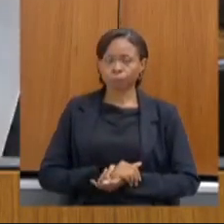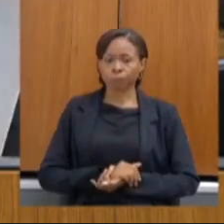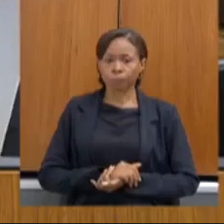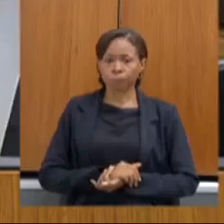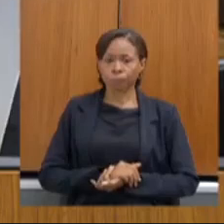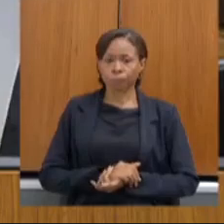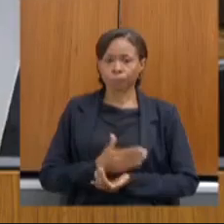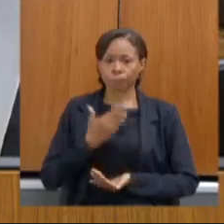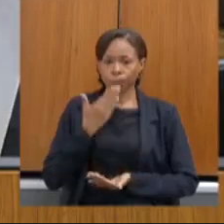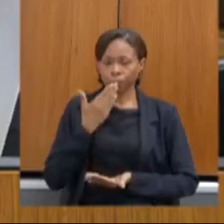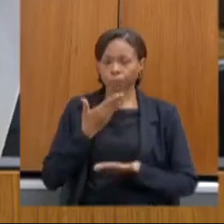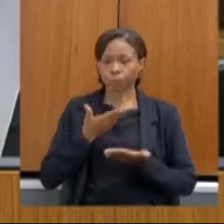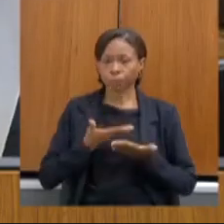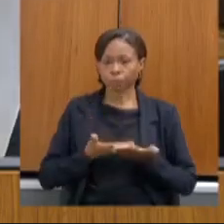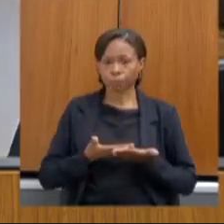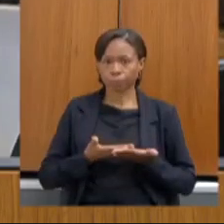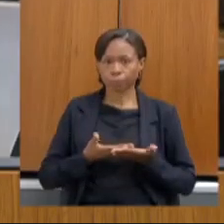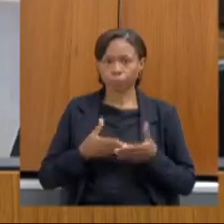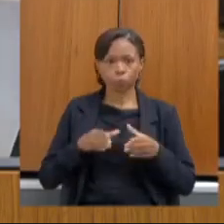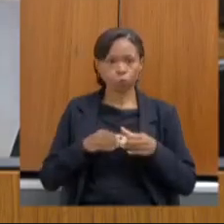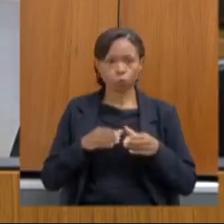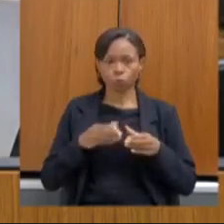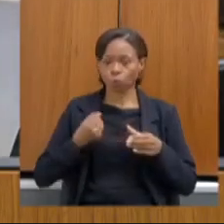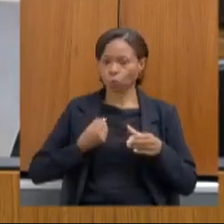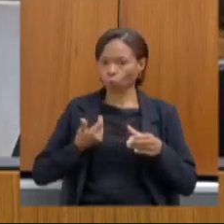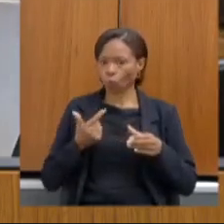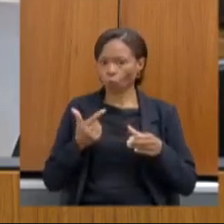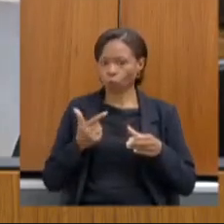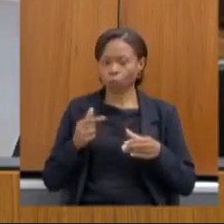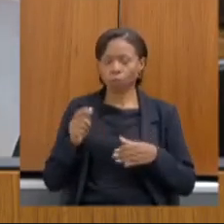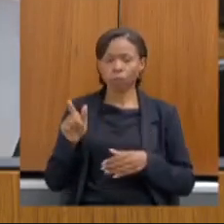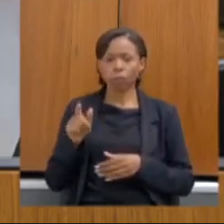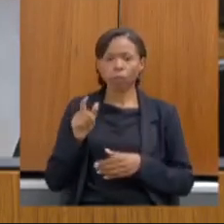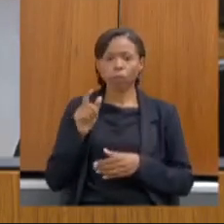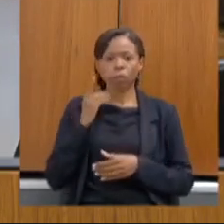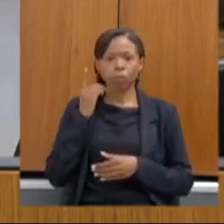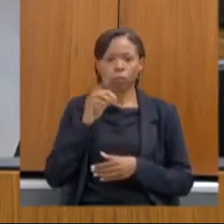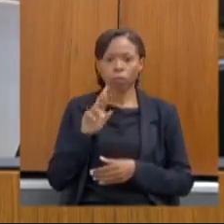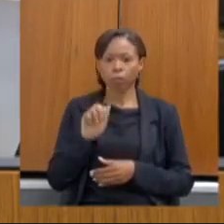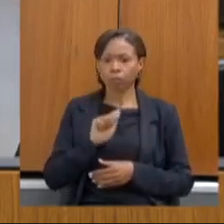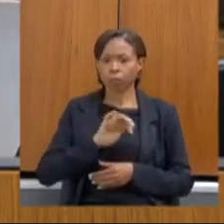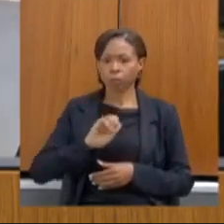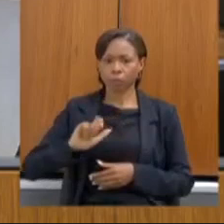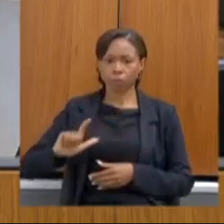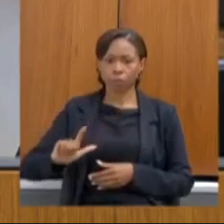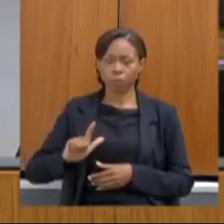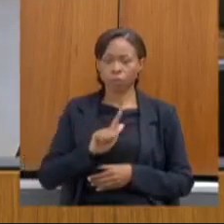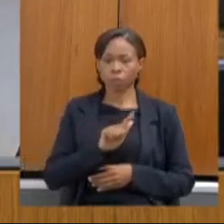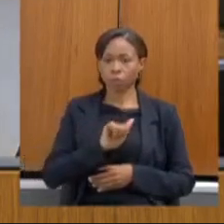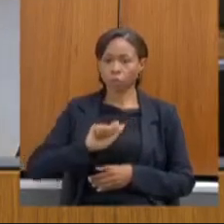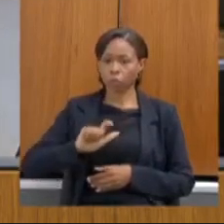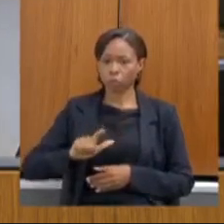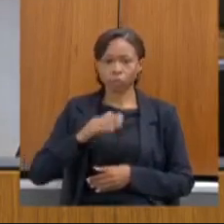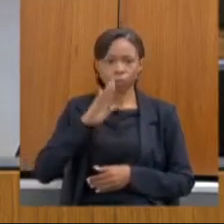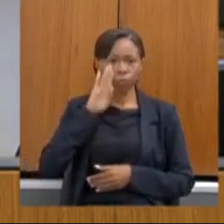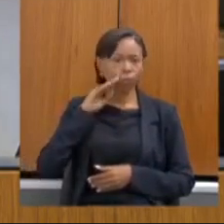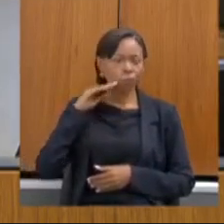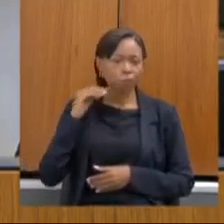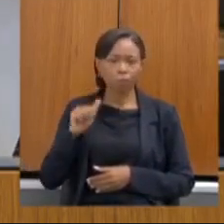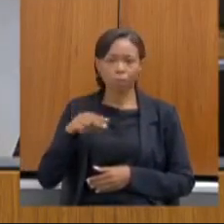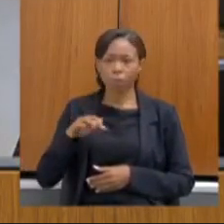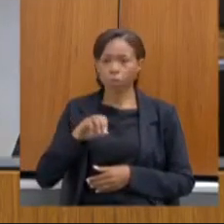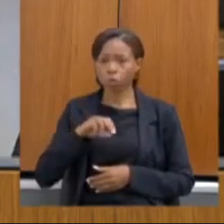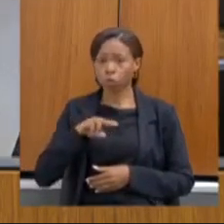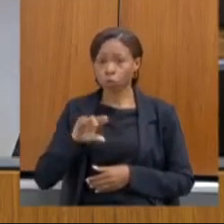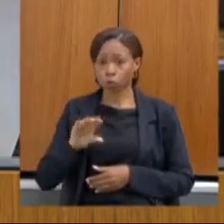o requerimento de coleção ainda sem número de autoria dos deputados Rafael Martins Gil Pereira Beatriz Cerqueira Antônio